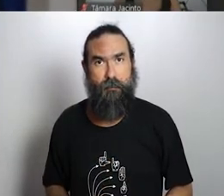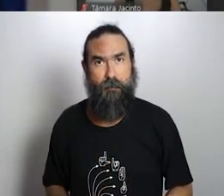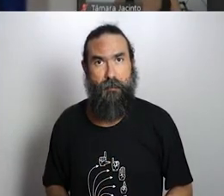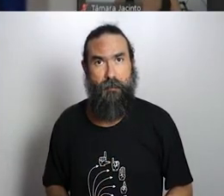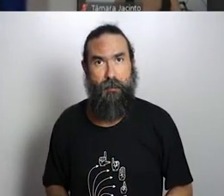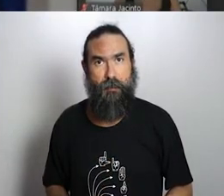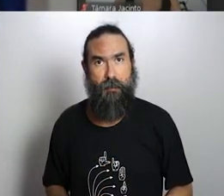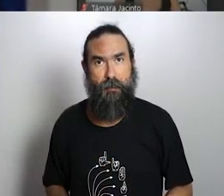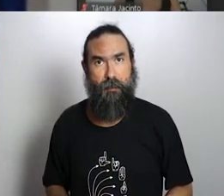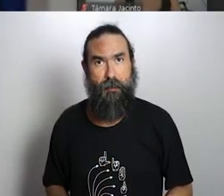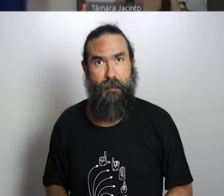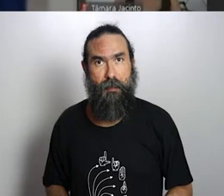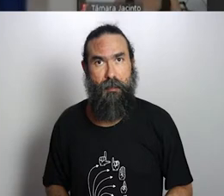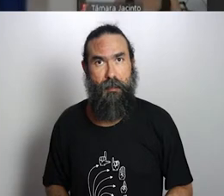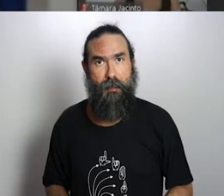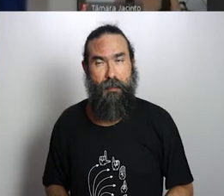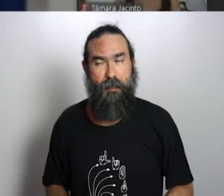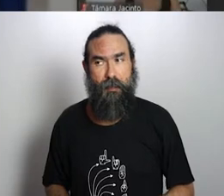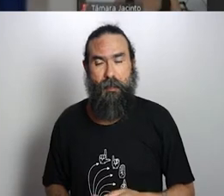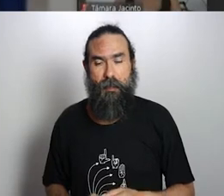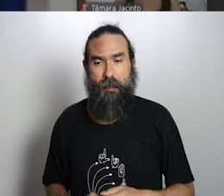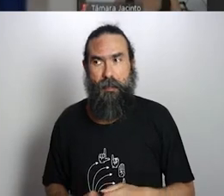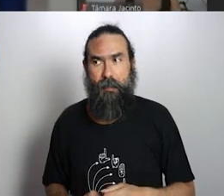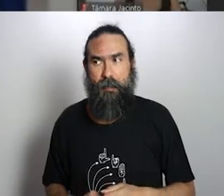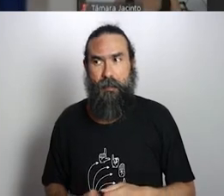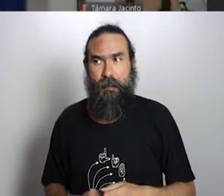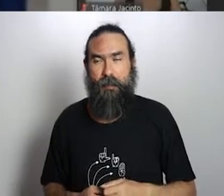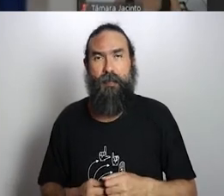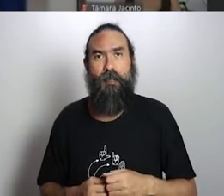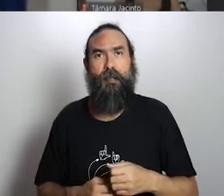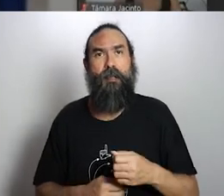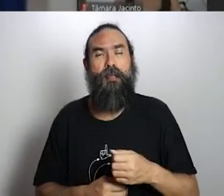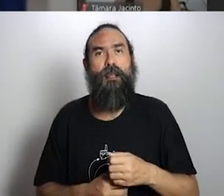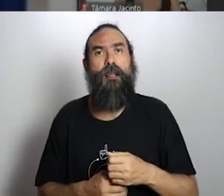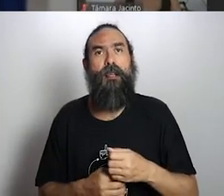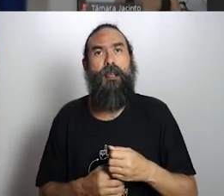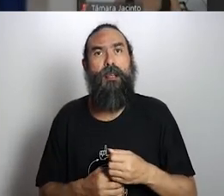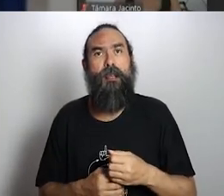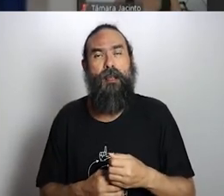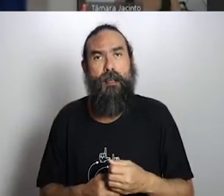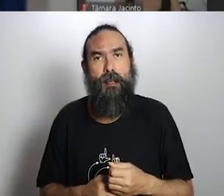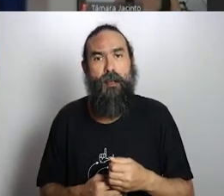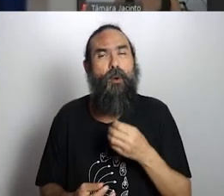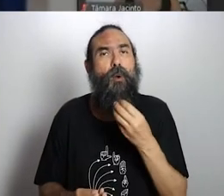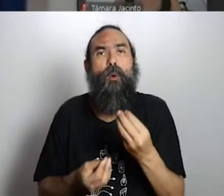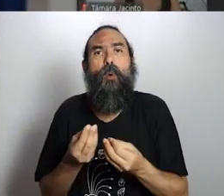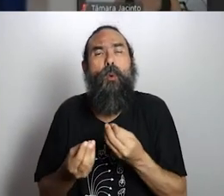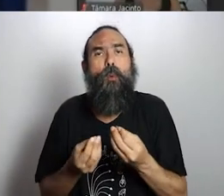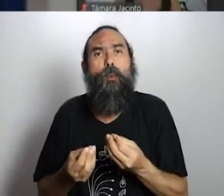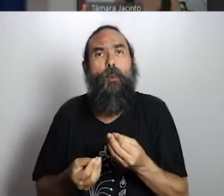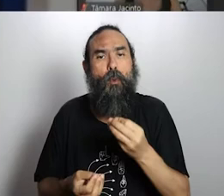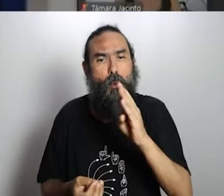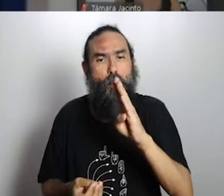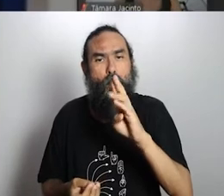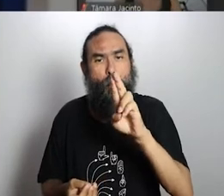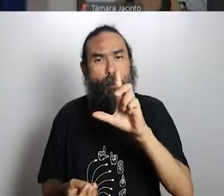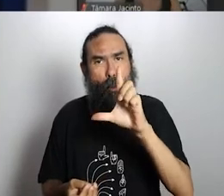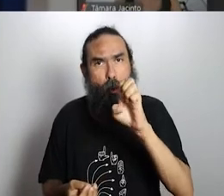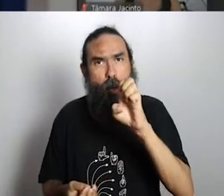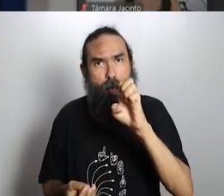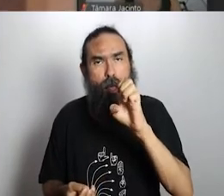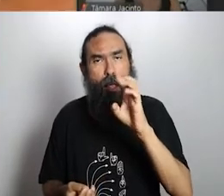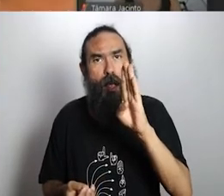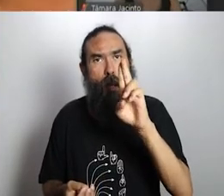mas um público que não tomava conhecimento. E hoje, como é Bully Bully quando